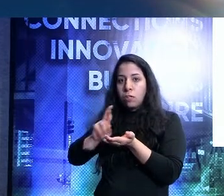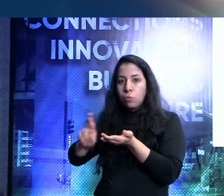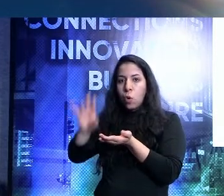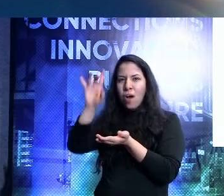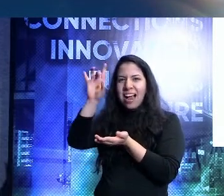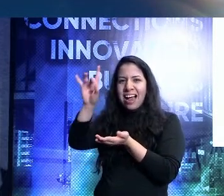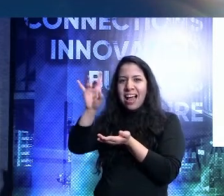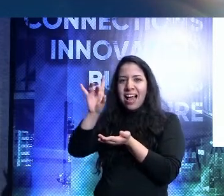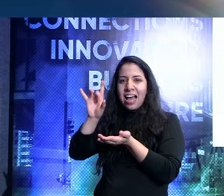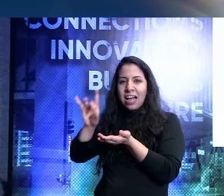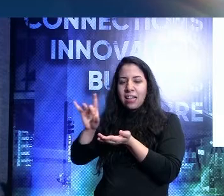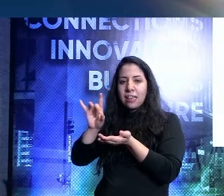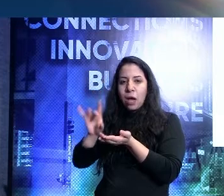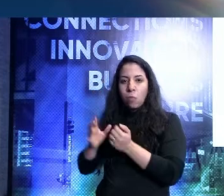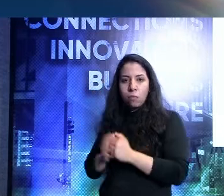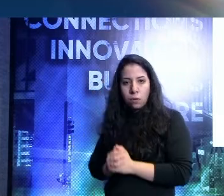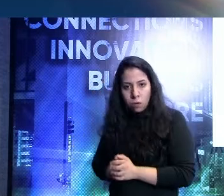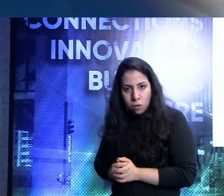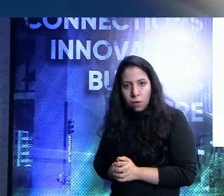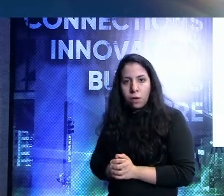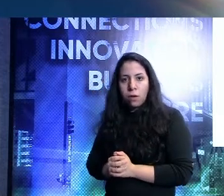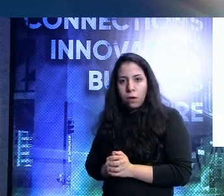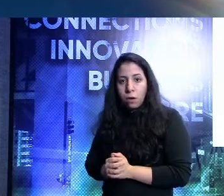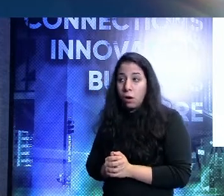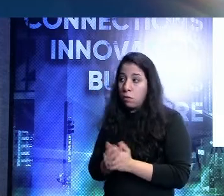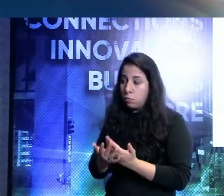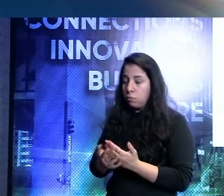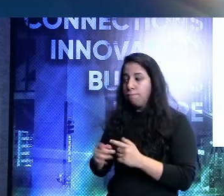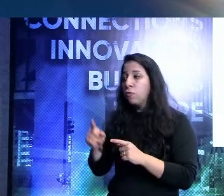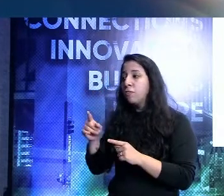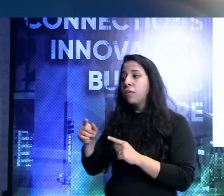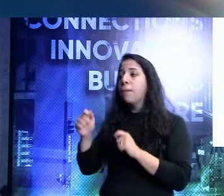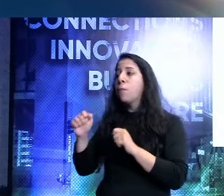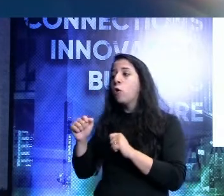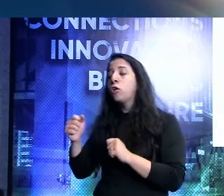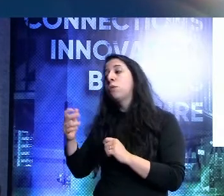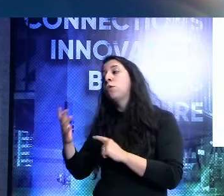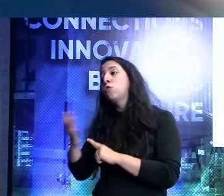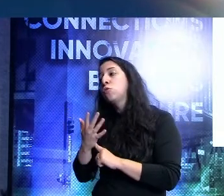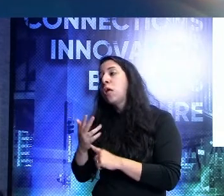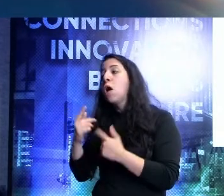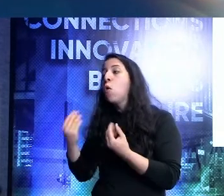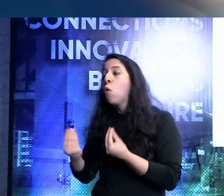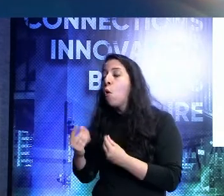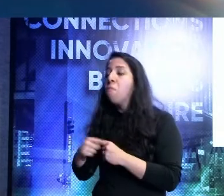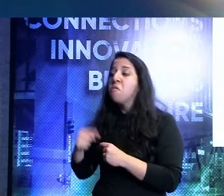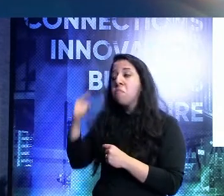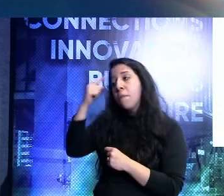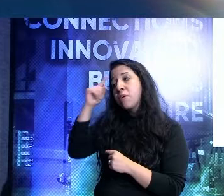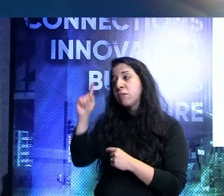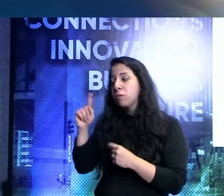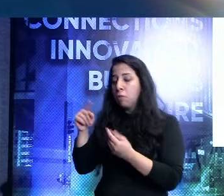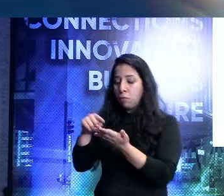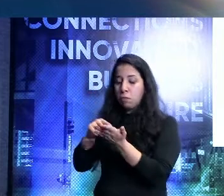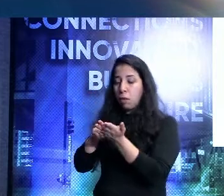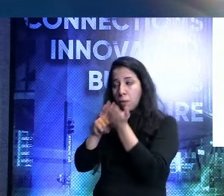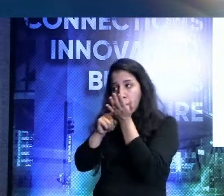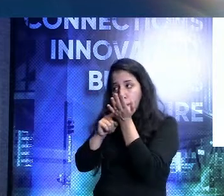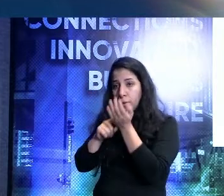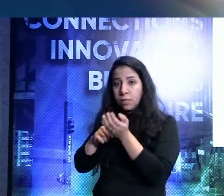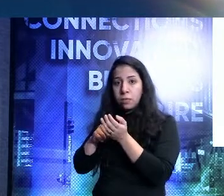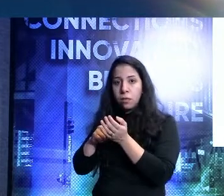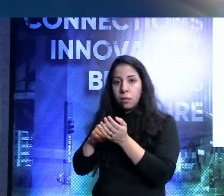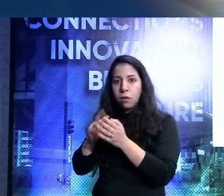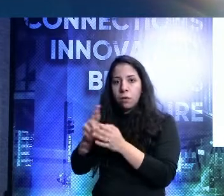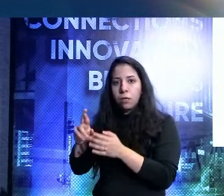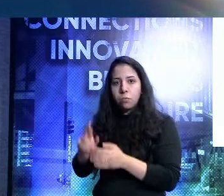coisa de transição de PowerPoint, etc e tal. E aí eu pergunto, qual é o recado que ele me deu com isso? Se agora ele